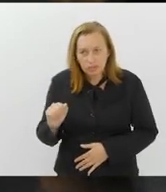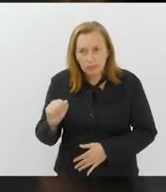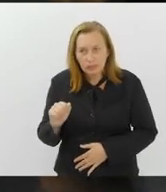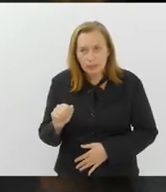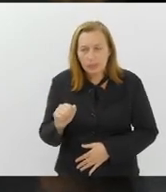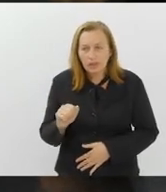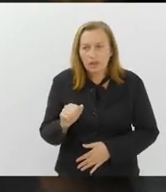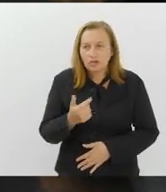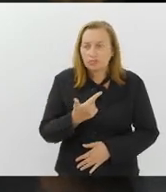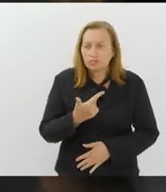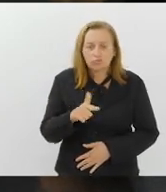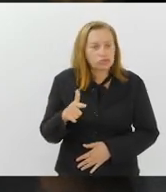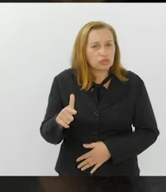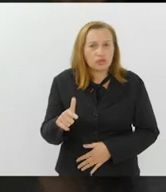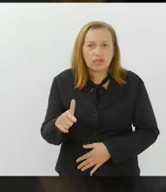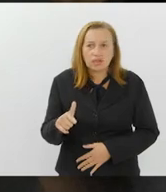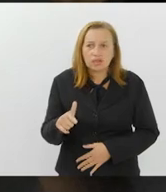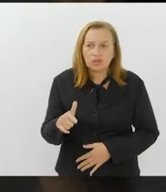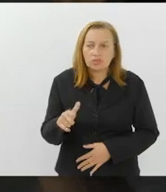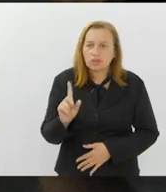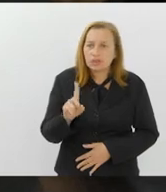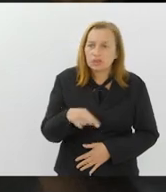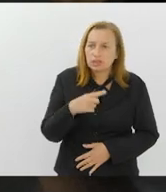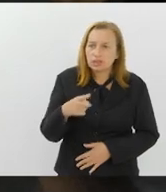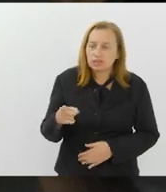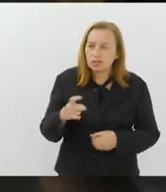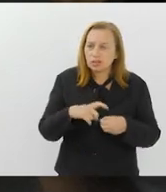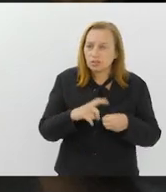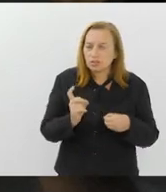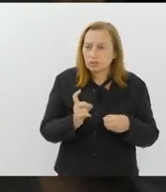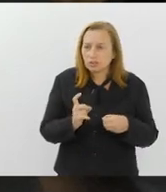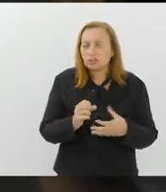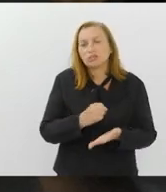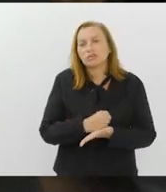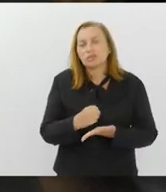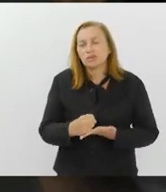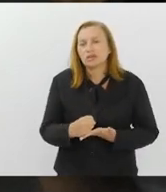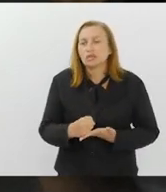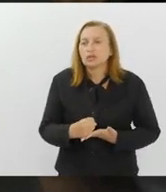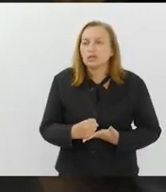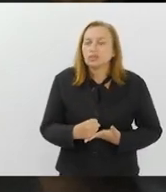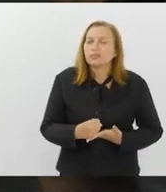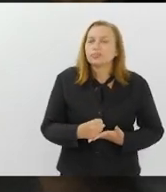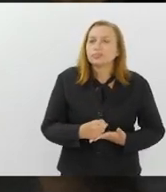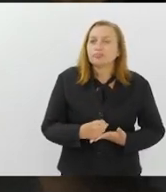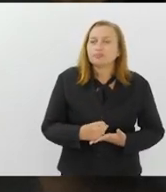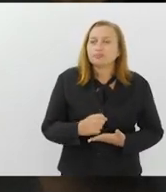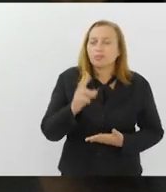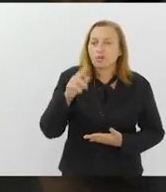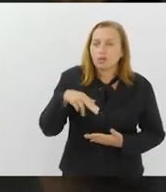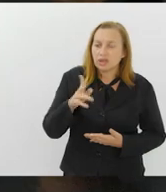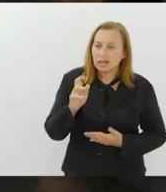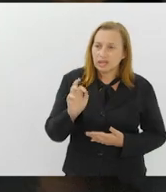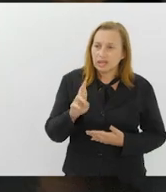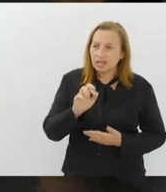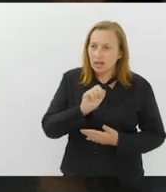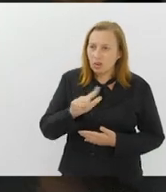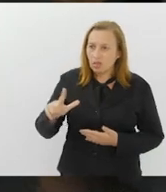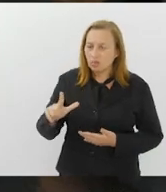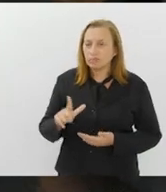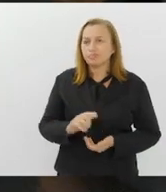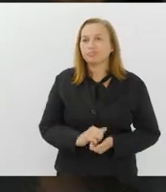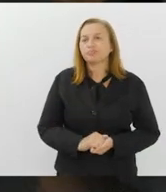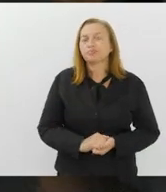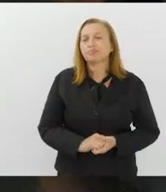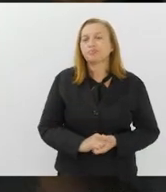não tivéssemos mais suspensão de contratos ou rescisão de contratos de forma unilateral, de